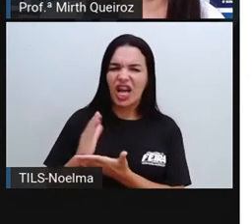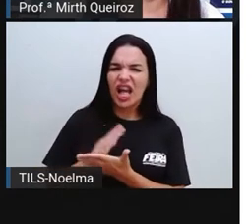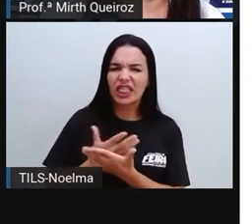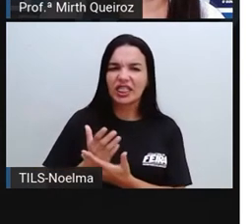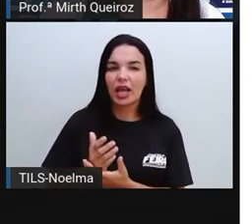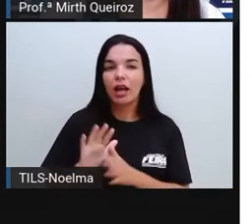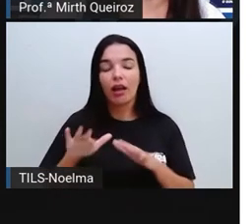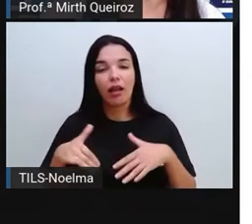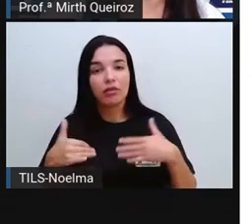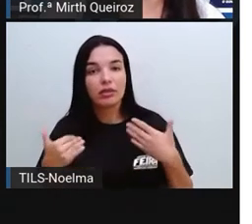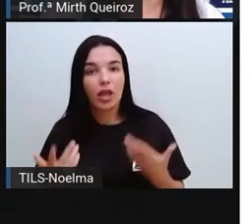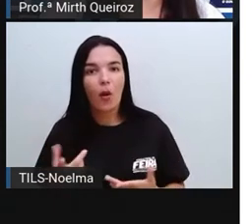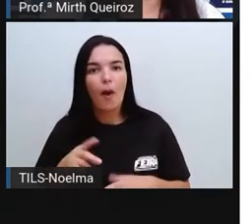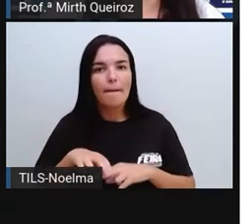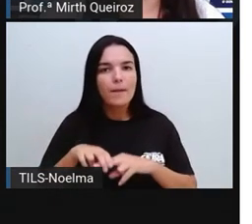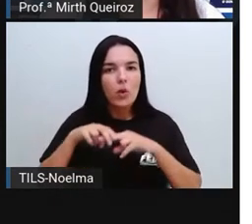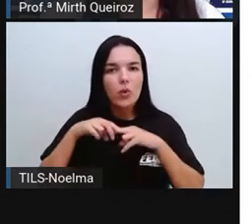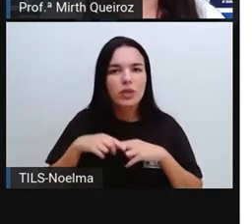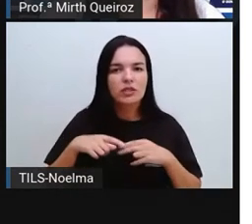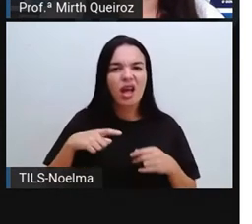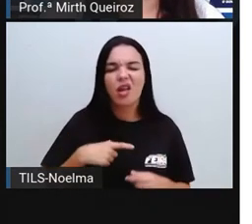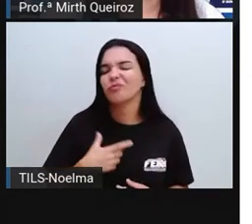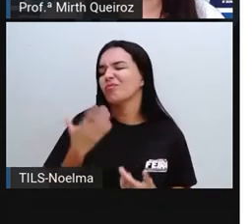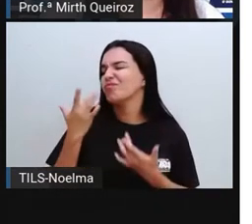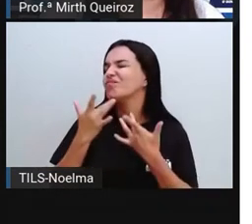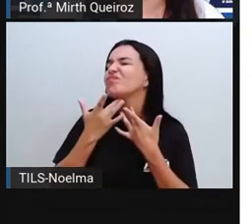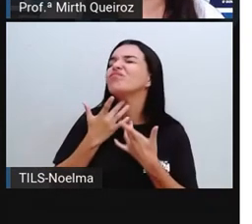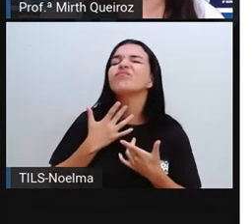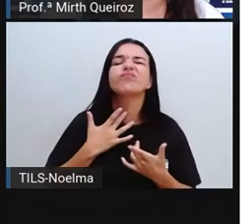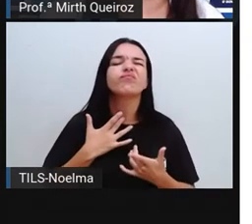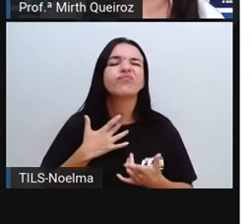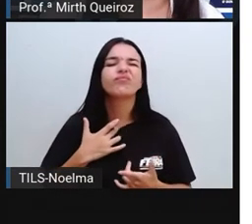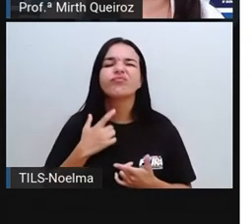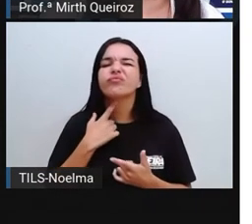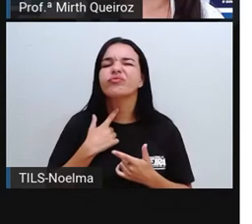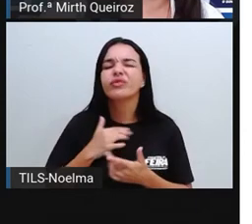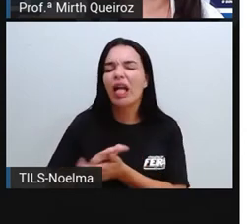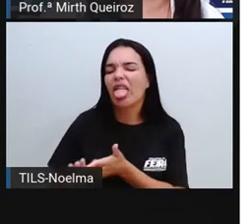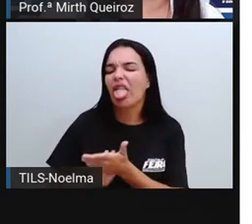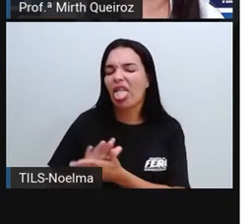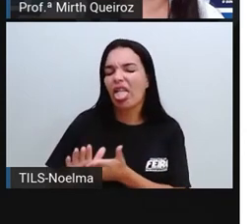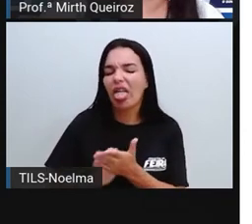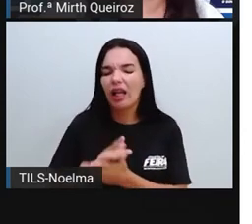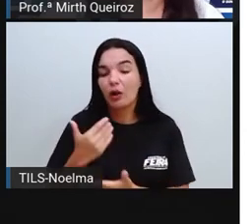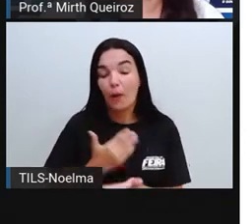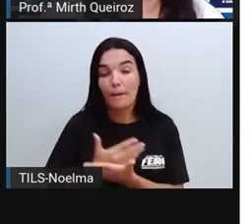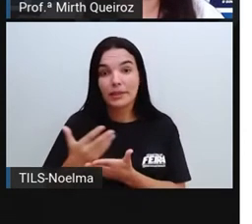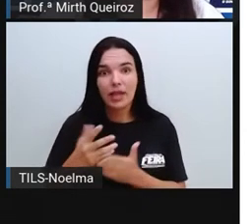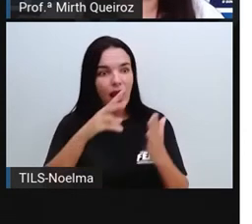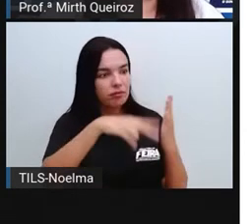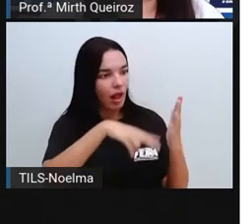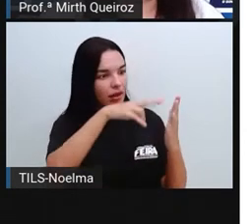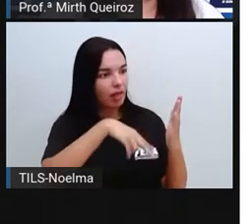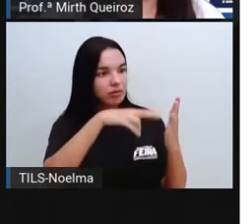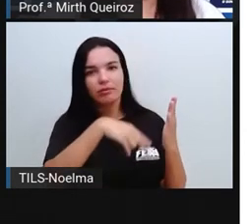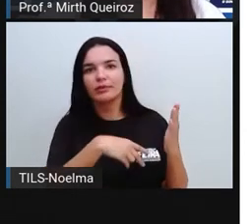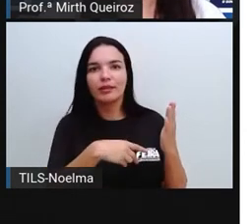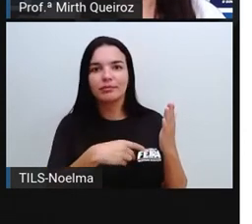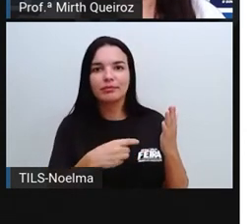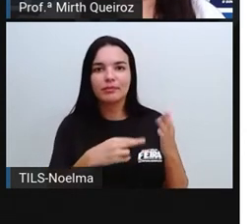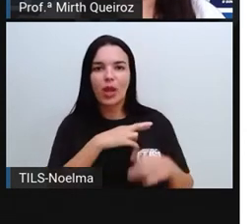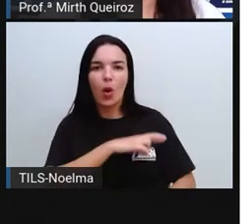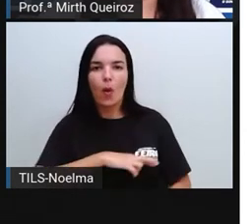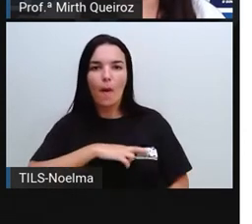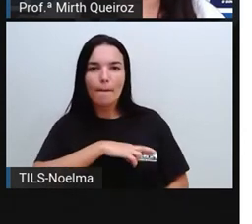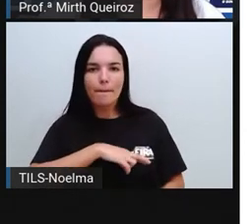Foi por isso que, com a maior má vontade do mundo, é que comecei a leitura do romance de Visconde de Taunay,